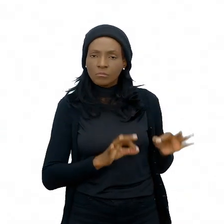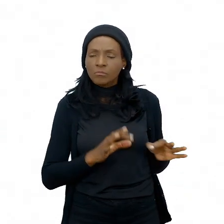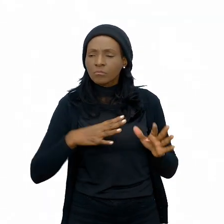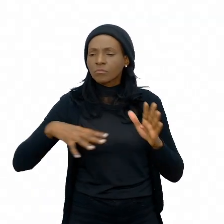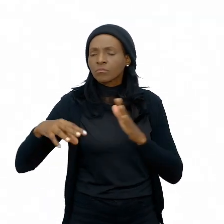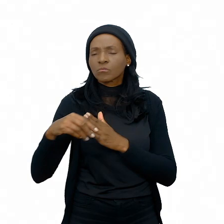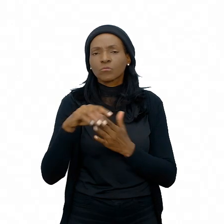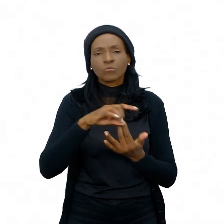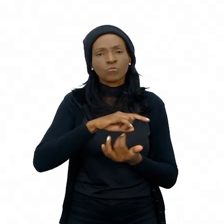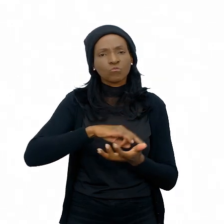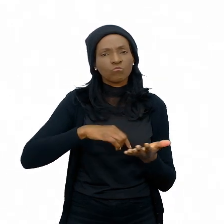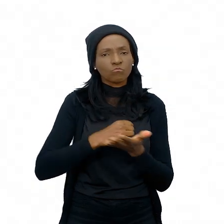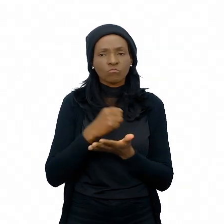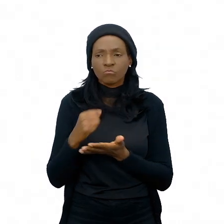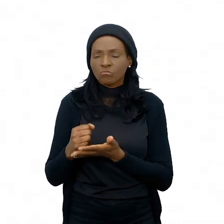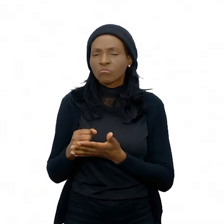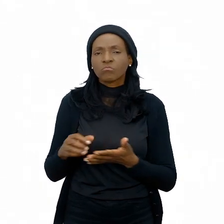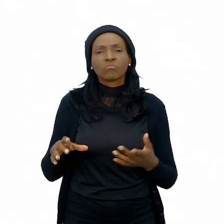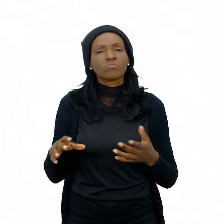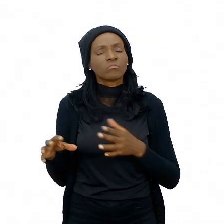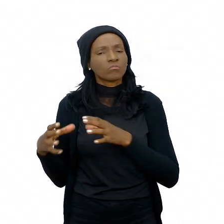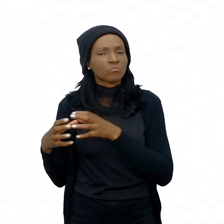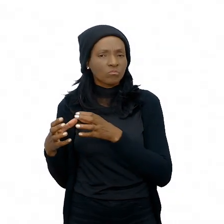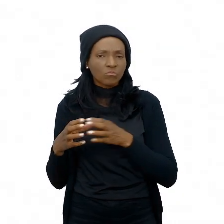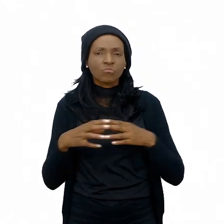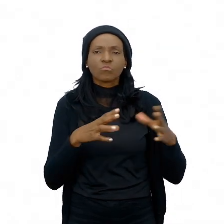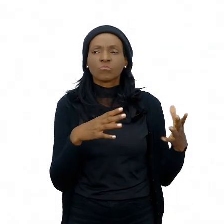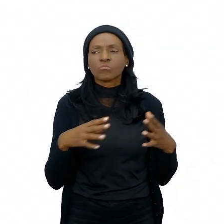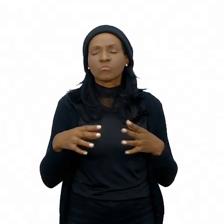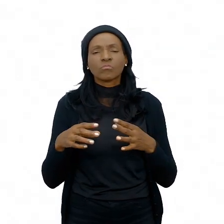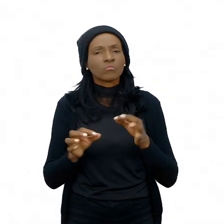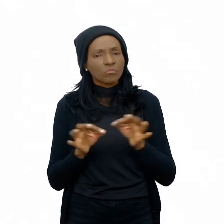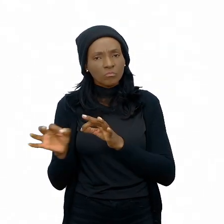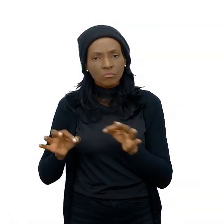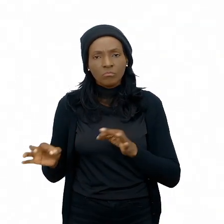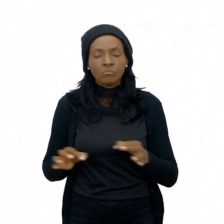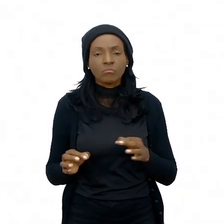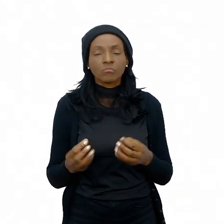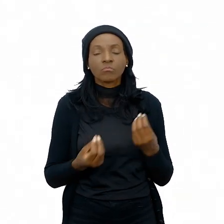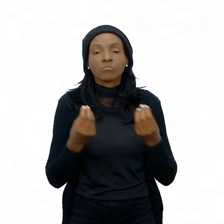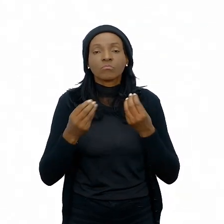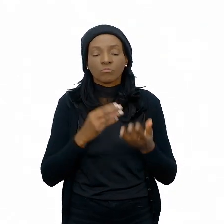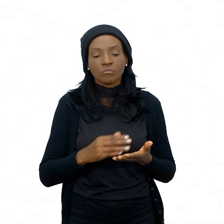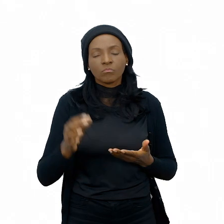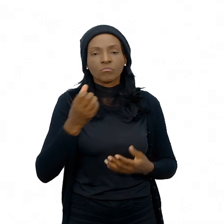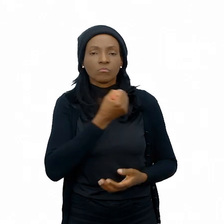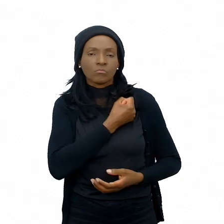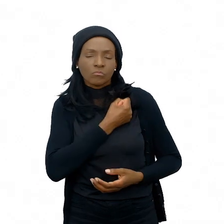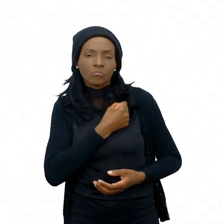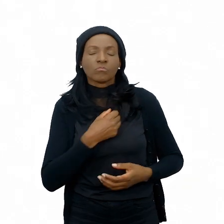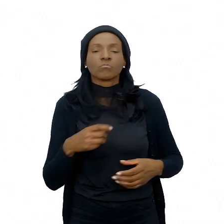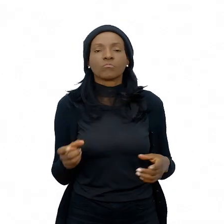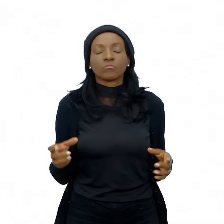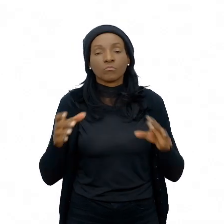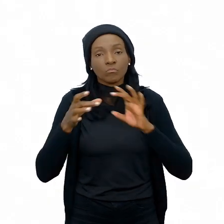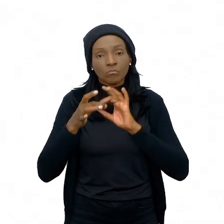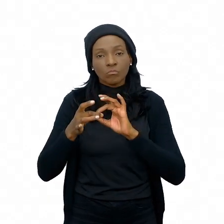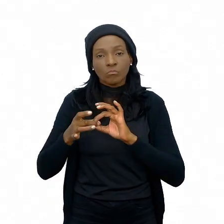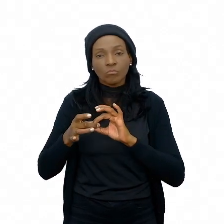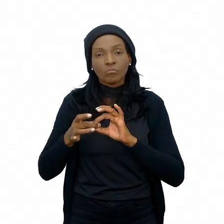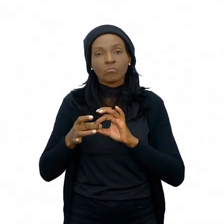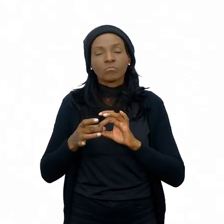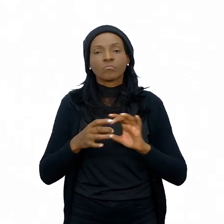rede produziu sobre a construção do número e o sistema de numeração decimal, atrelado